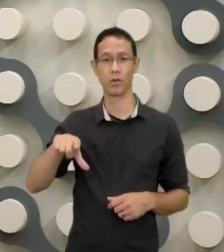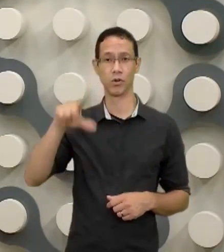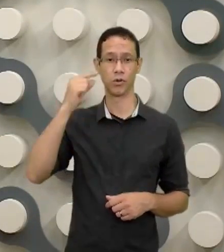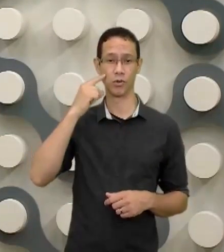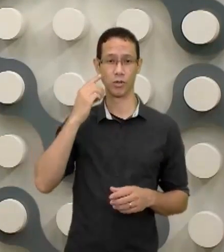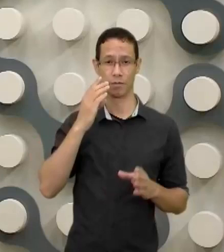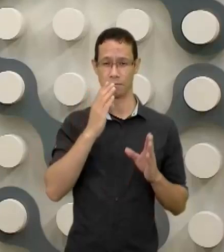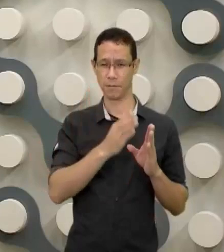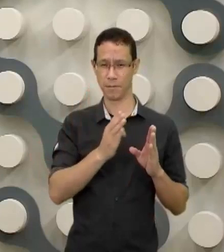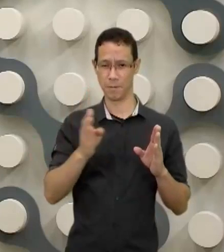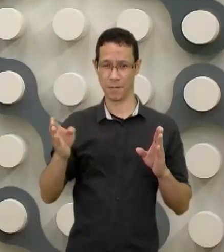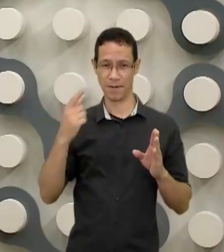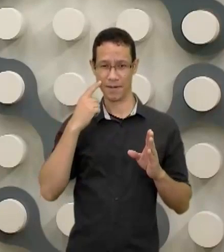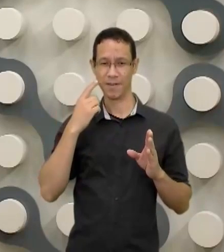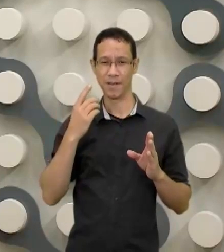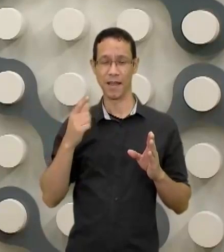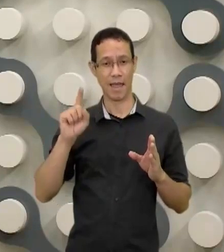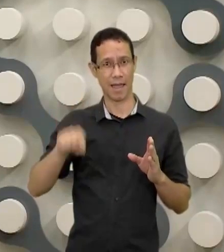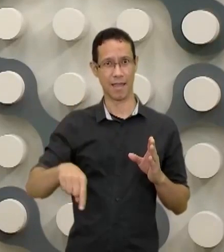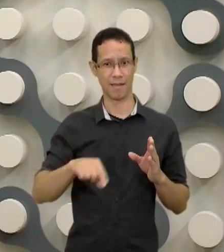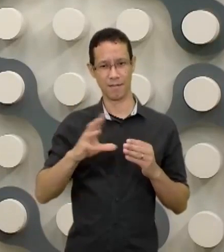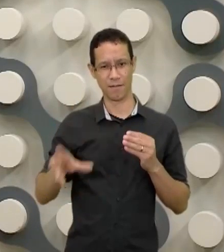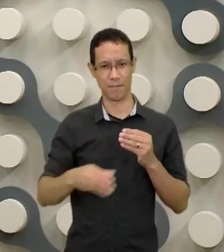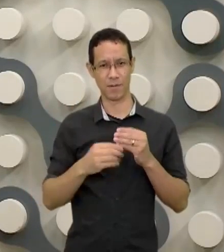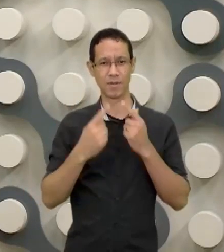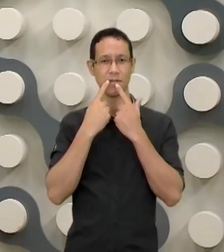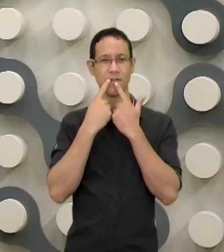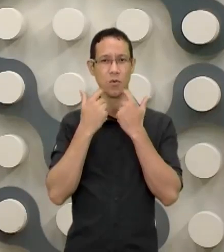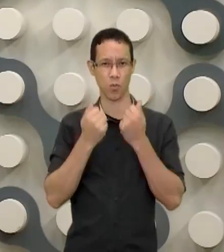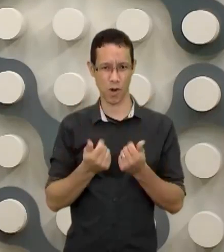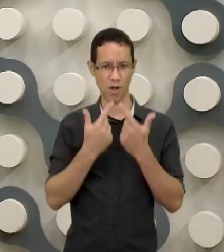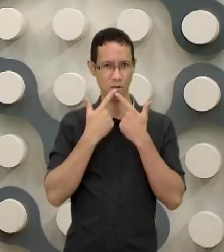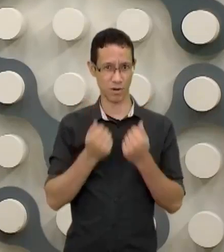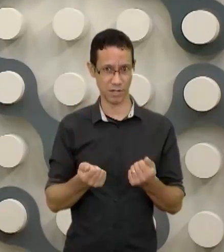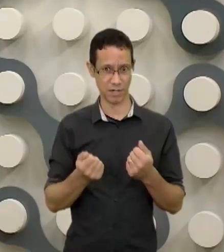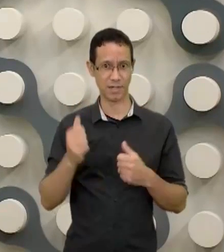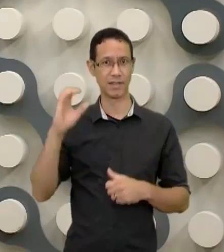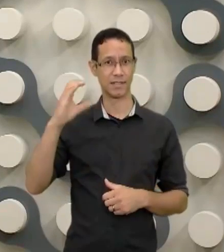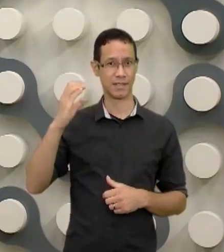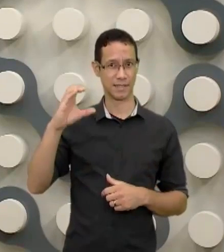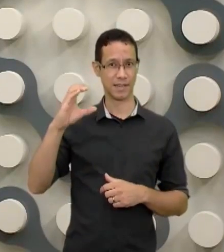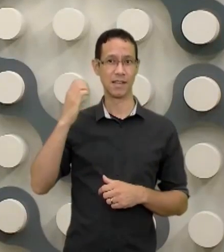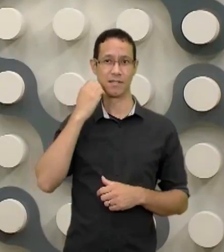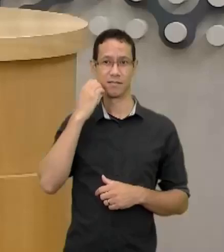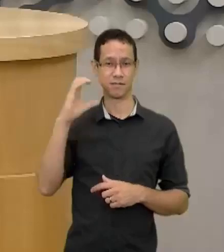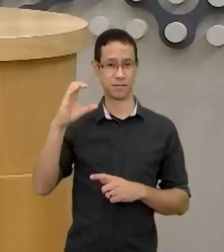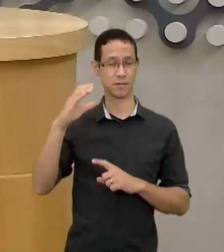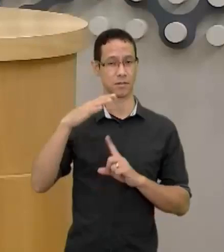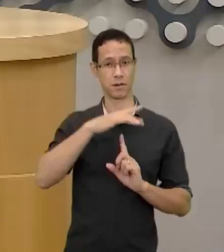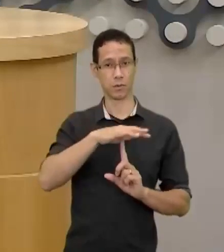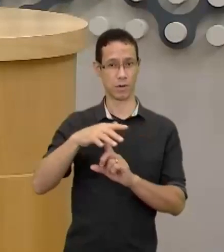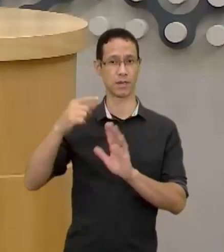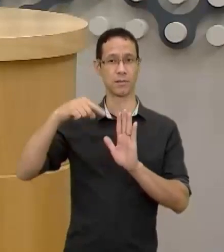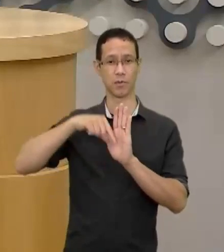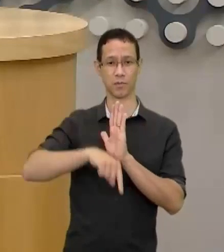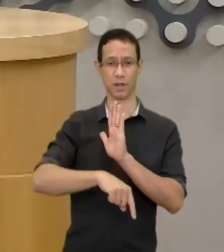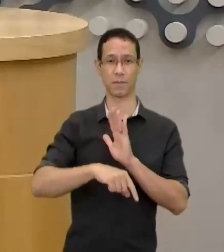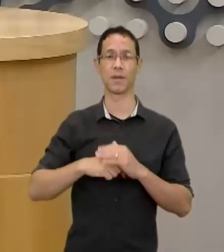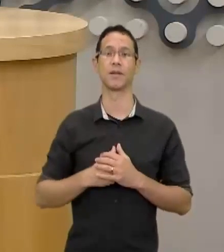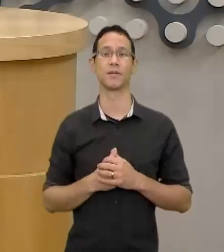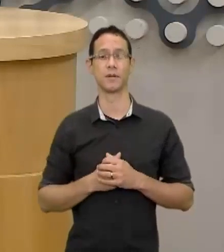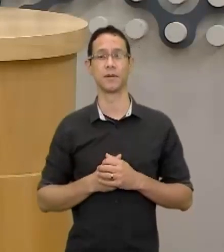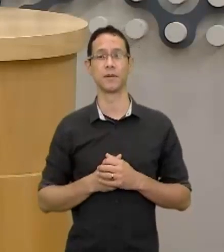itinerário, que nós estamos aqui agora, que ele é composto das linguagens e ciências da natureza. Isso, esse certo? aprofundamento. Esse aprofundamento.